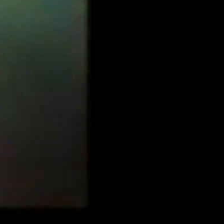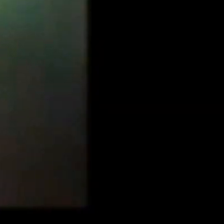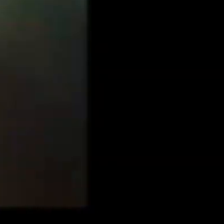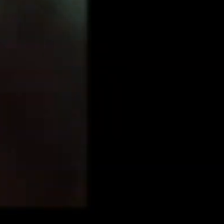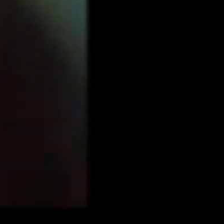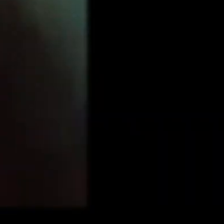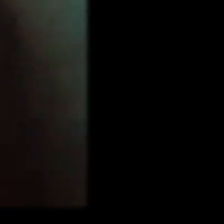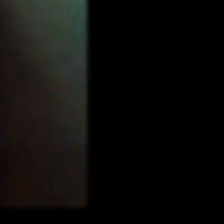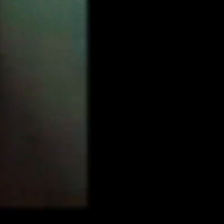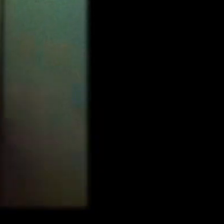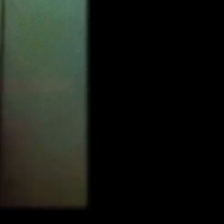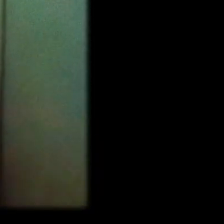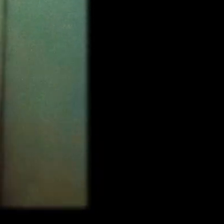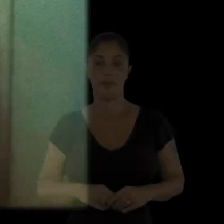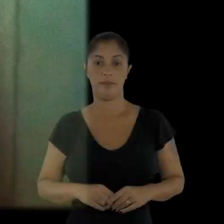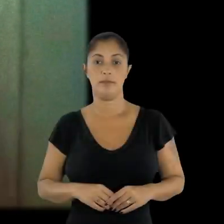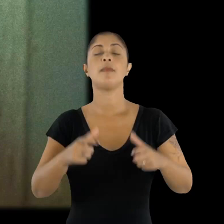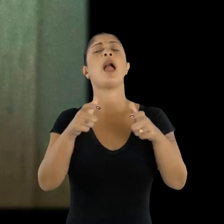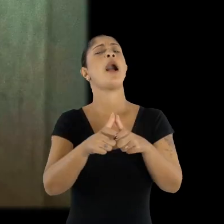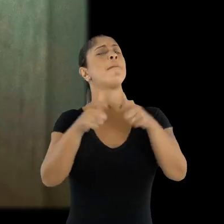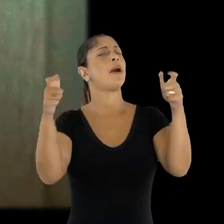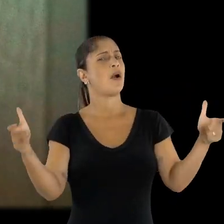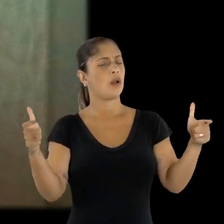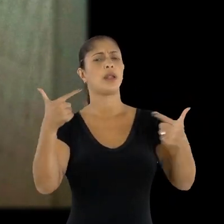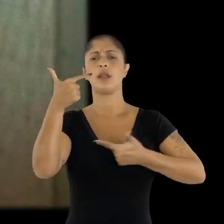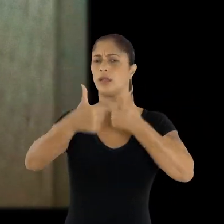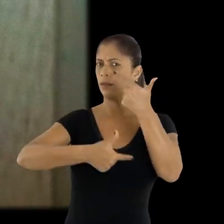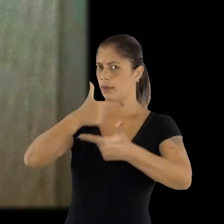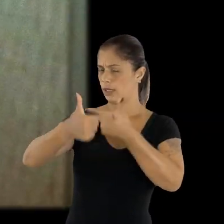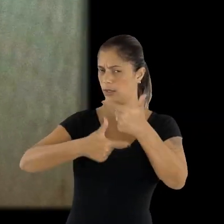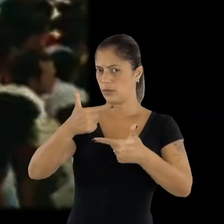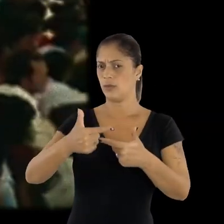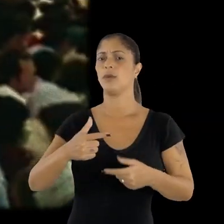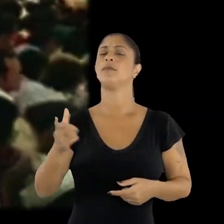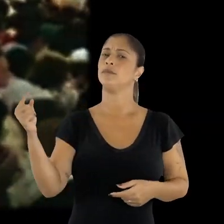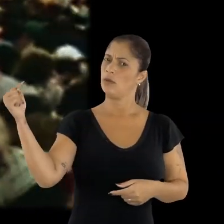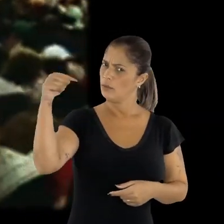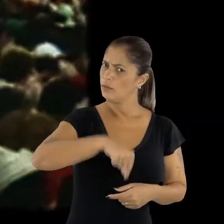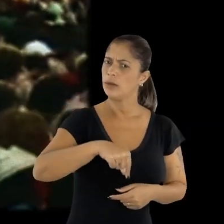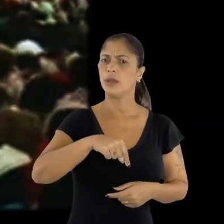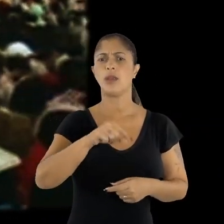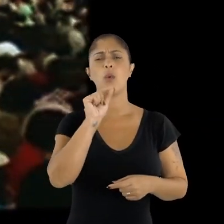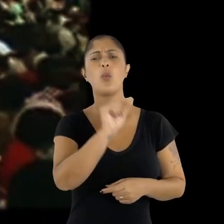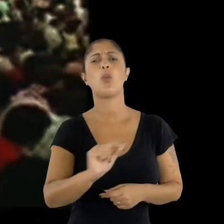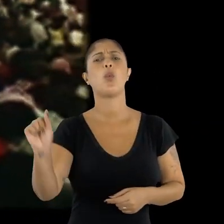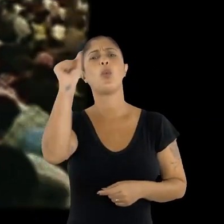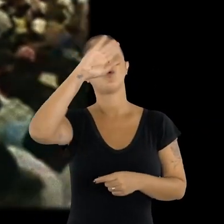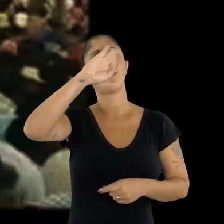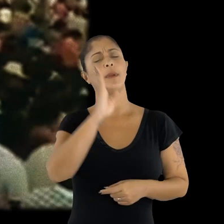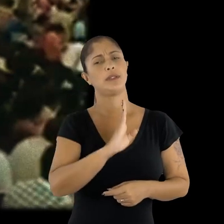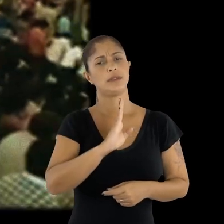por uma fila grande. A maioria dos trabalhadores Em off. estavam vindo de